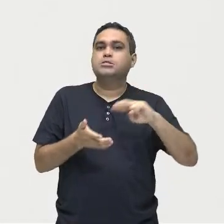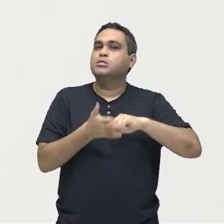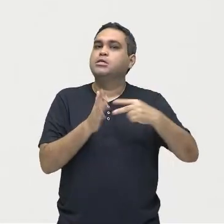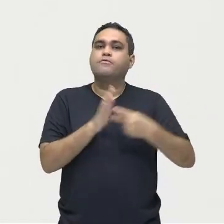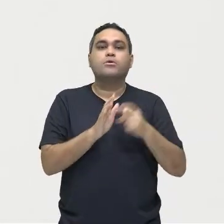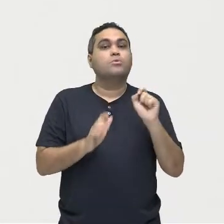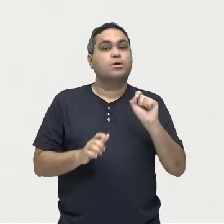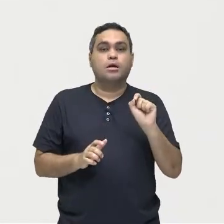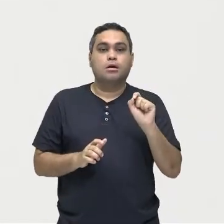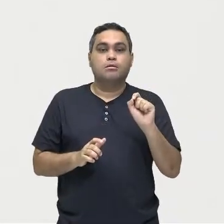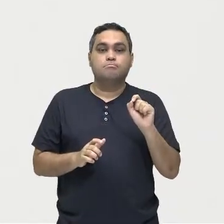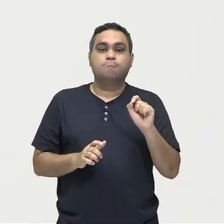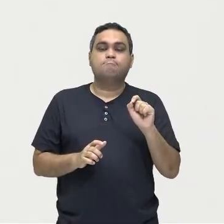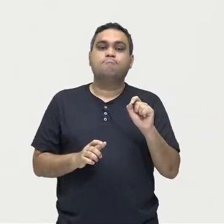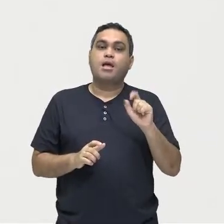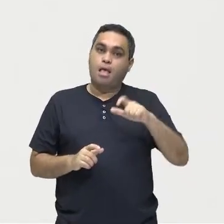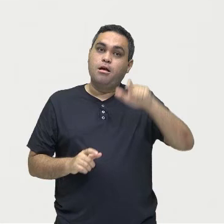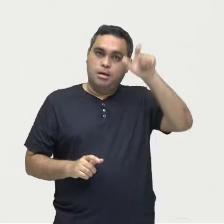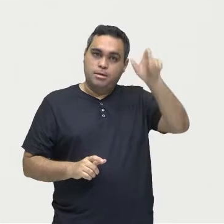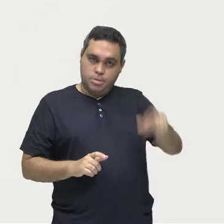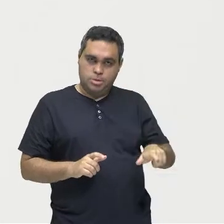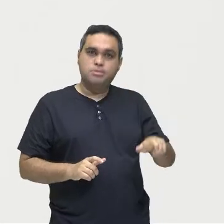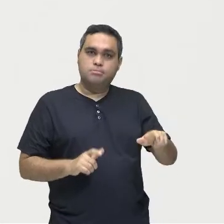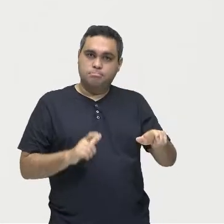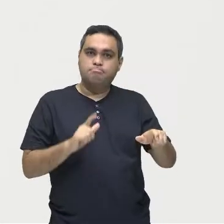oração tem-se sujeito